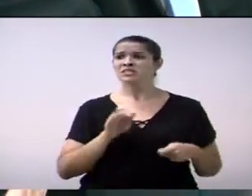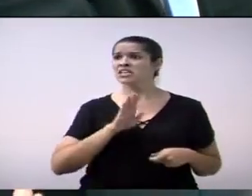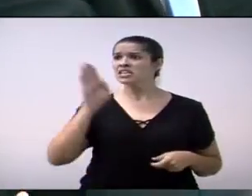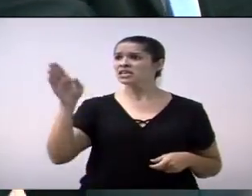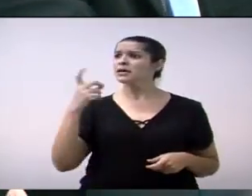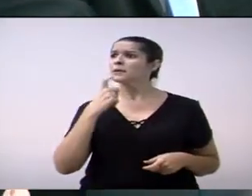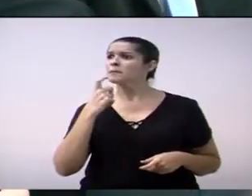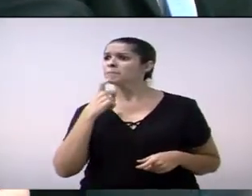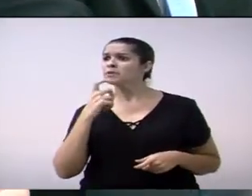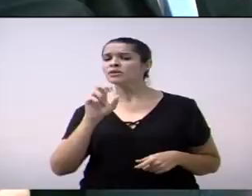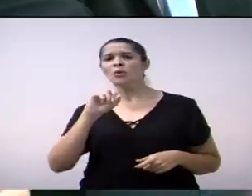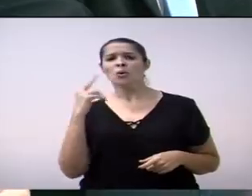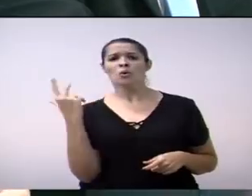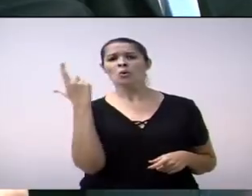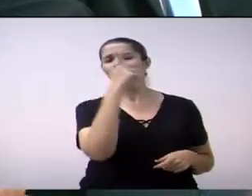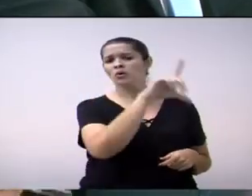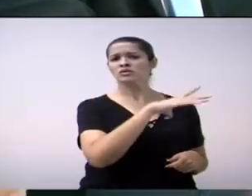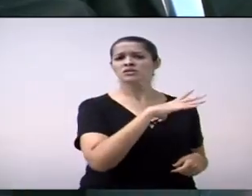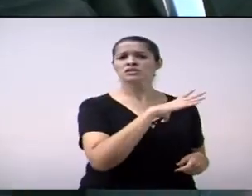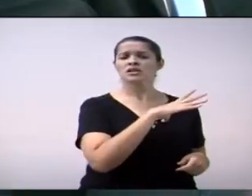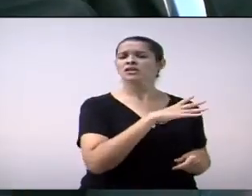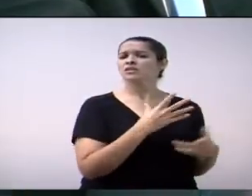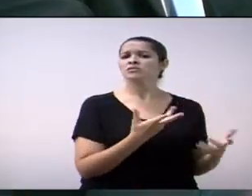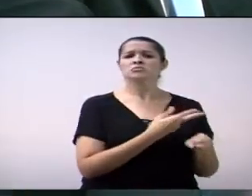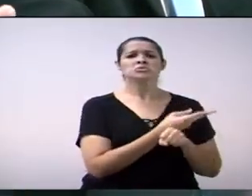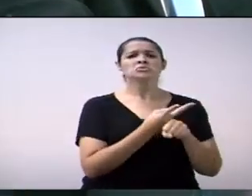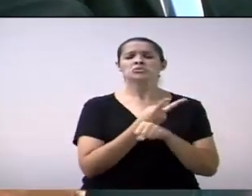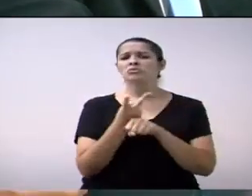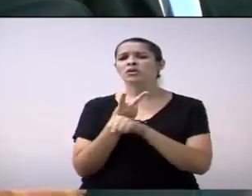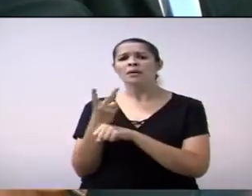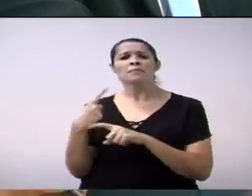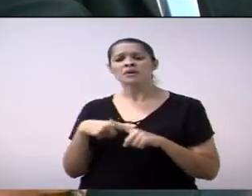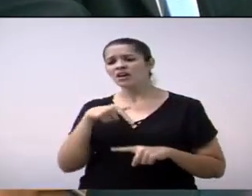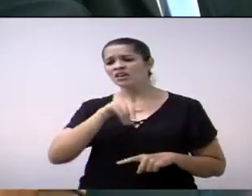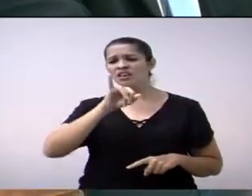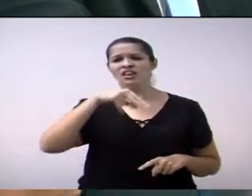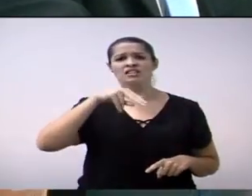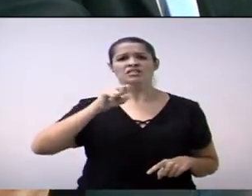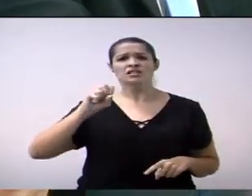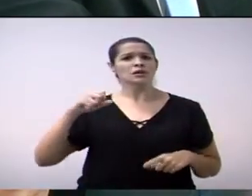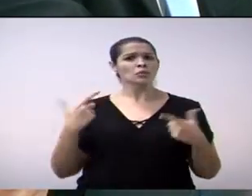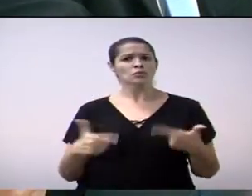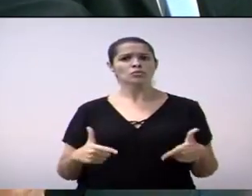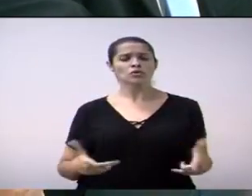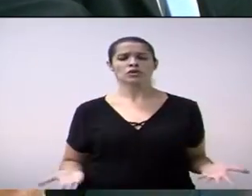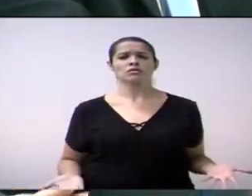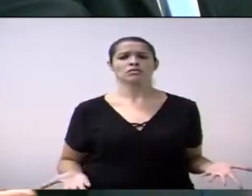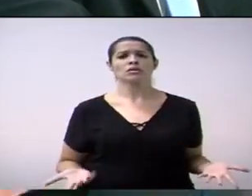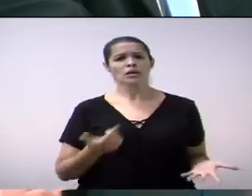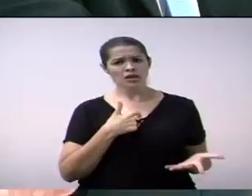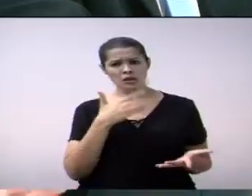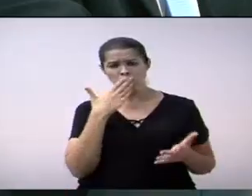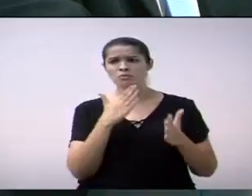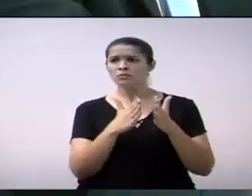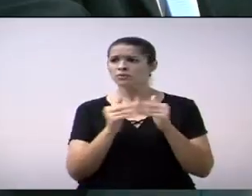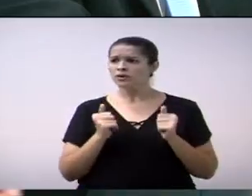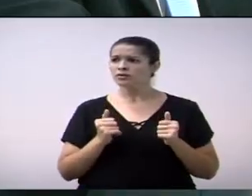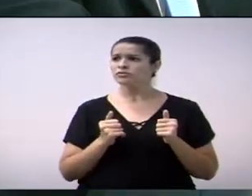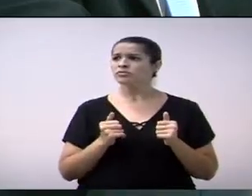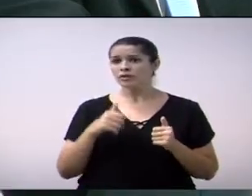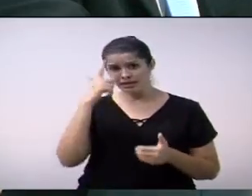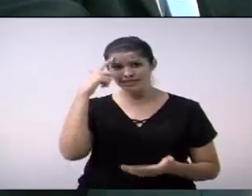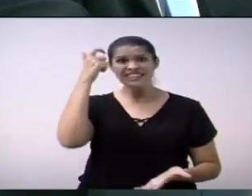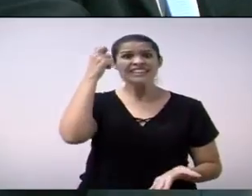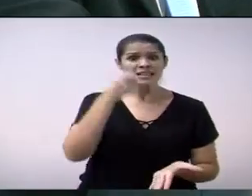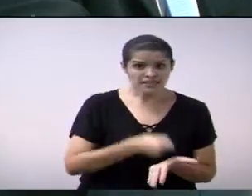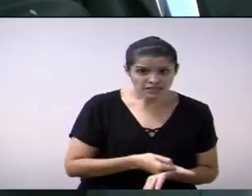ou para Cosmópolis para poder fazer esses trabalhos. Então, faço aqui um apelo ao INSS para que decida, ou vem para cá ou não